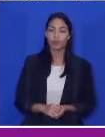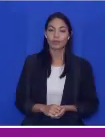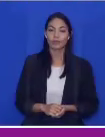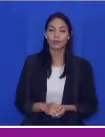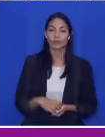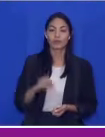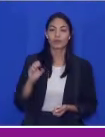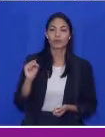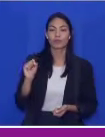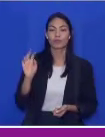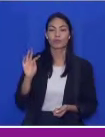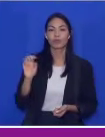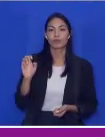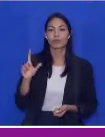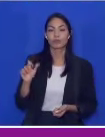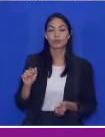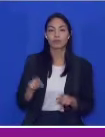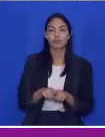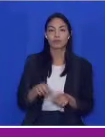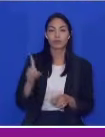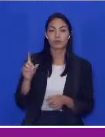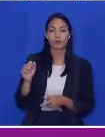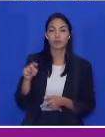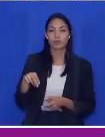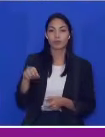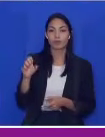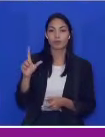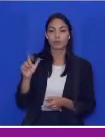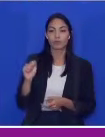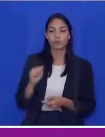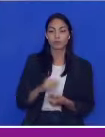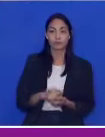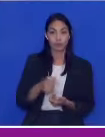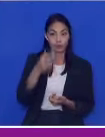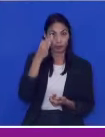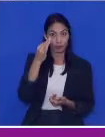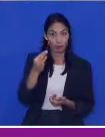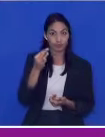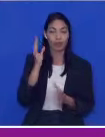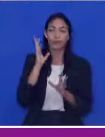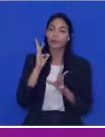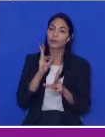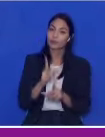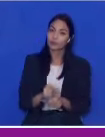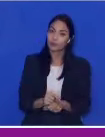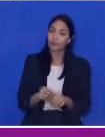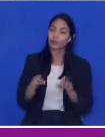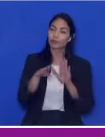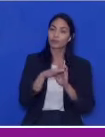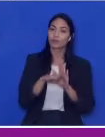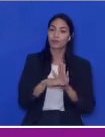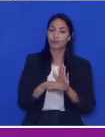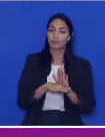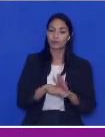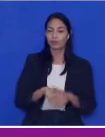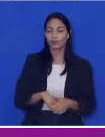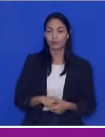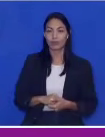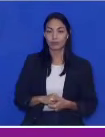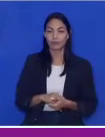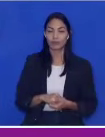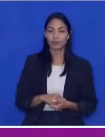Estela Patrocínio e Daniela Portela estão aqui atentas a cada detalhe, a cada procedimento dos sorteios desta